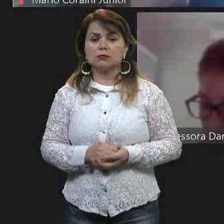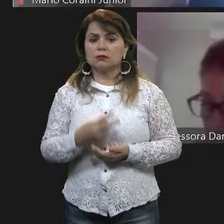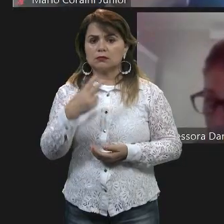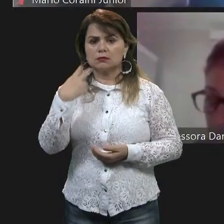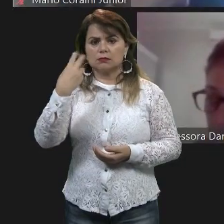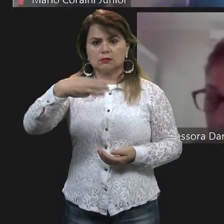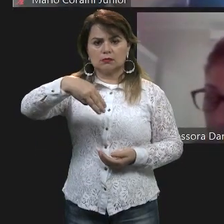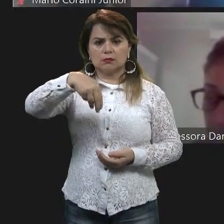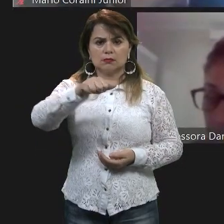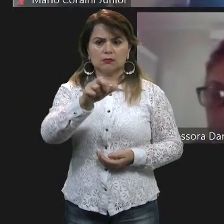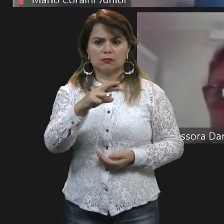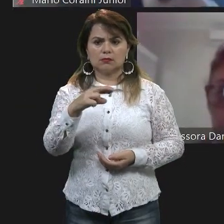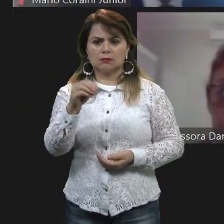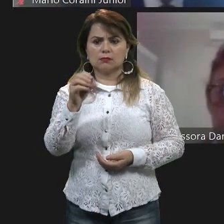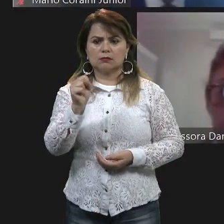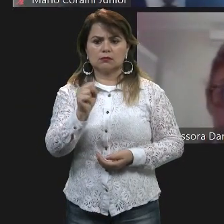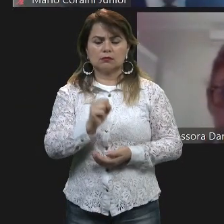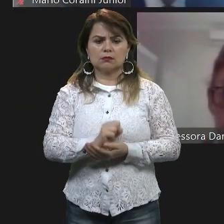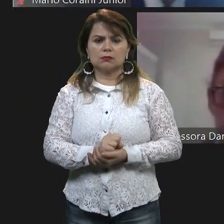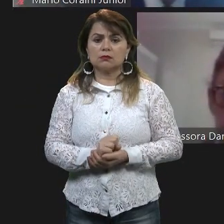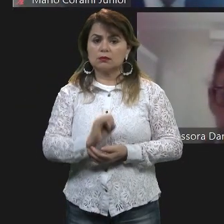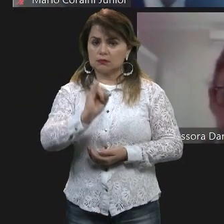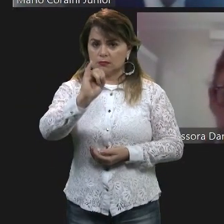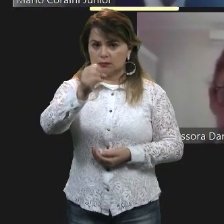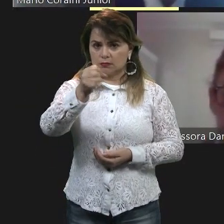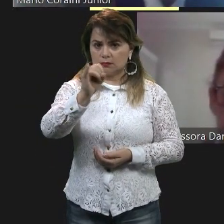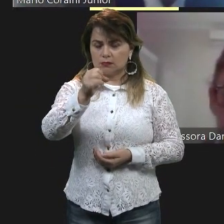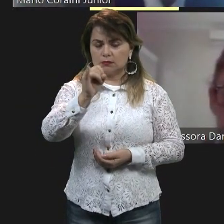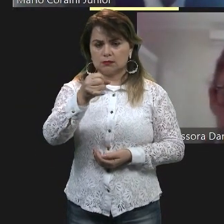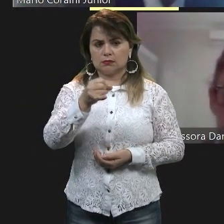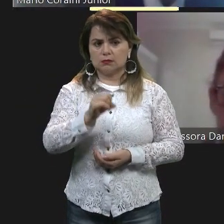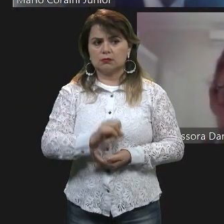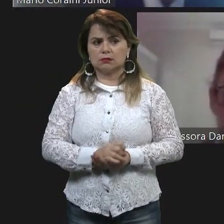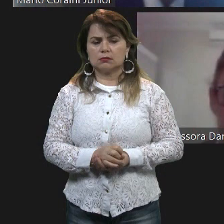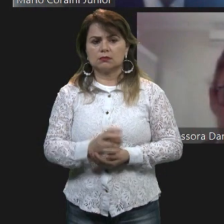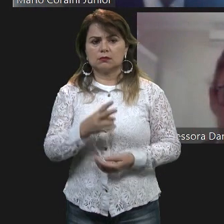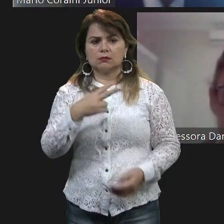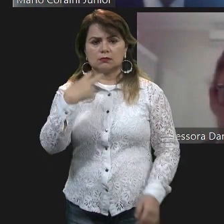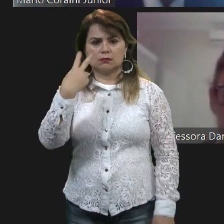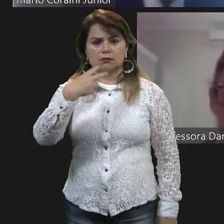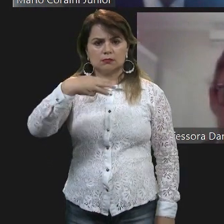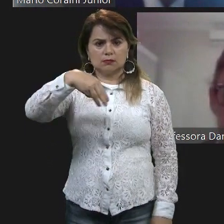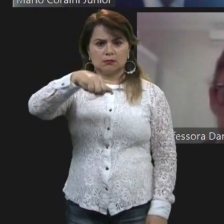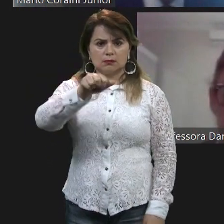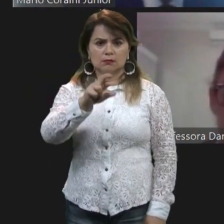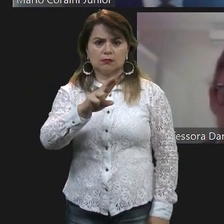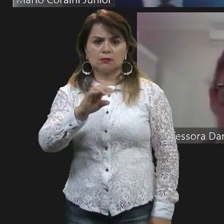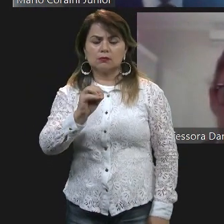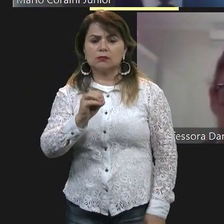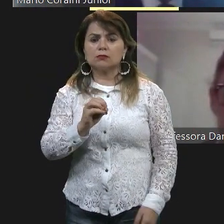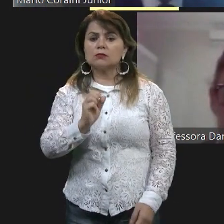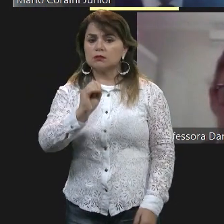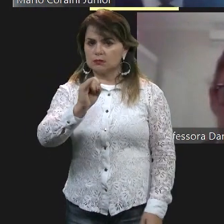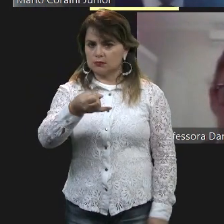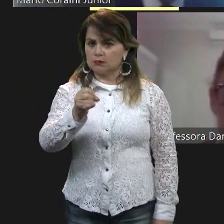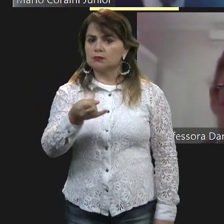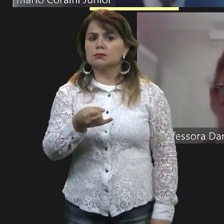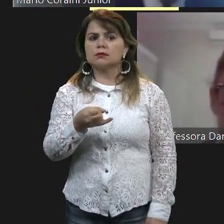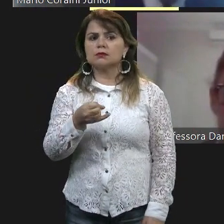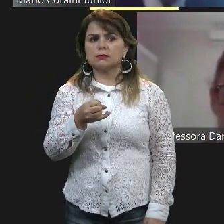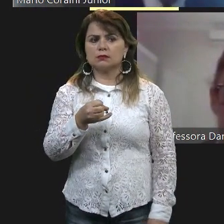Vereador Marcos Custódio. Sim, senhor presidente. Vereador professor Mário Coraine Júnior. Sim,